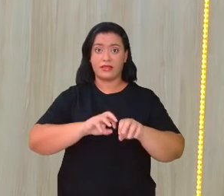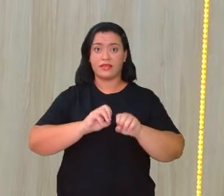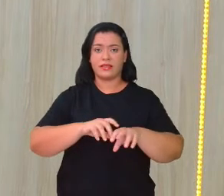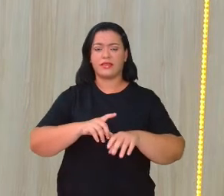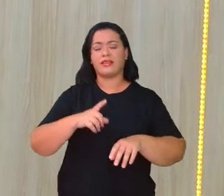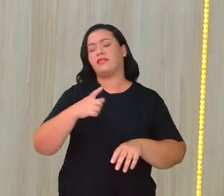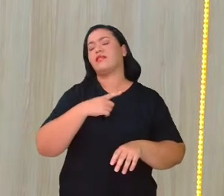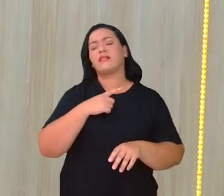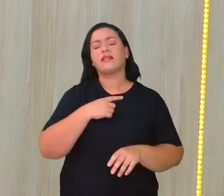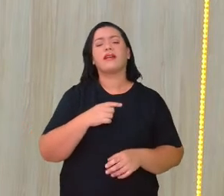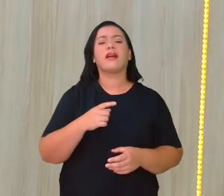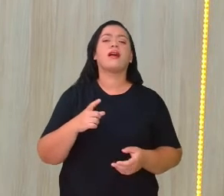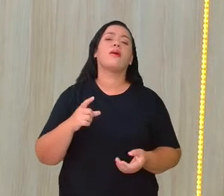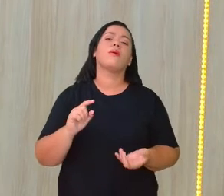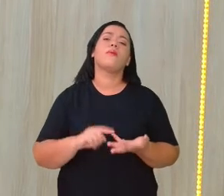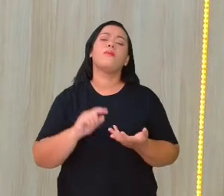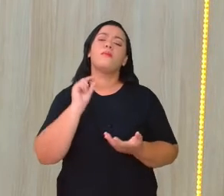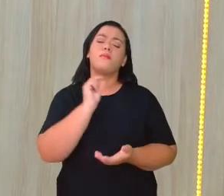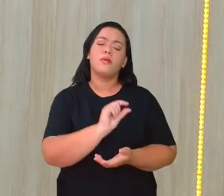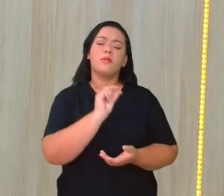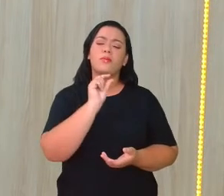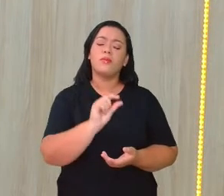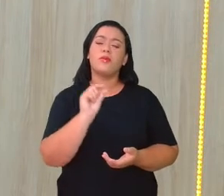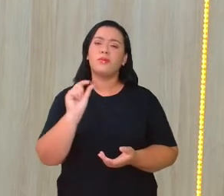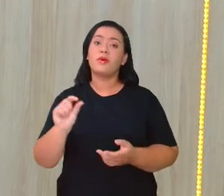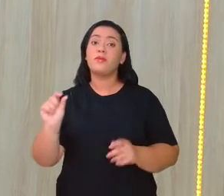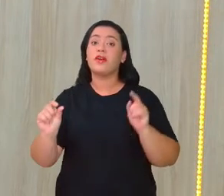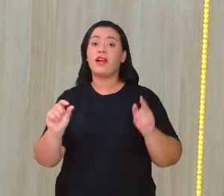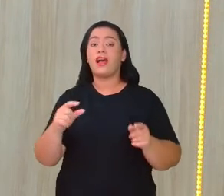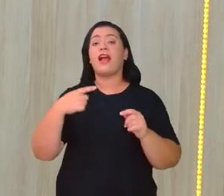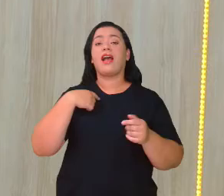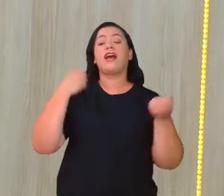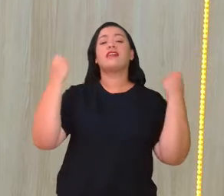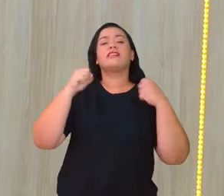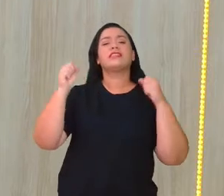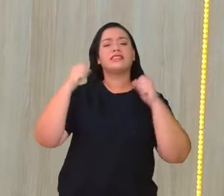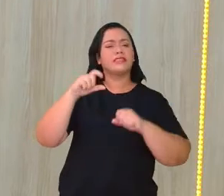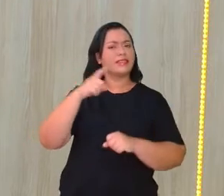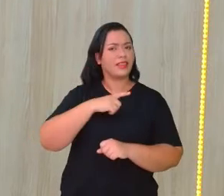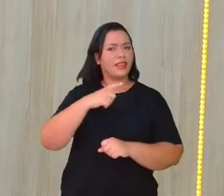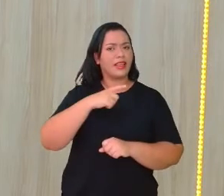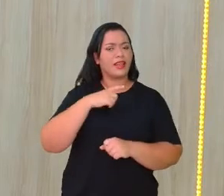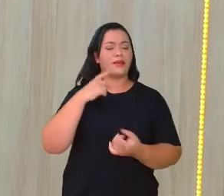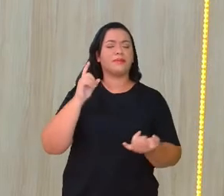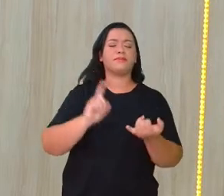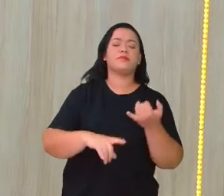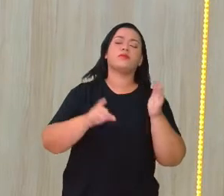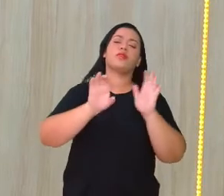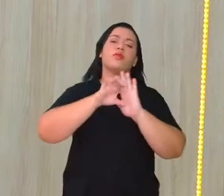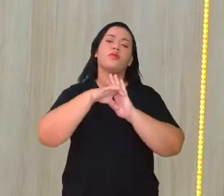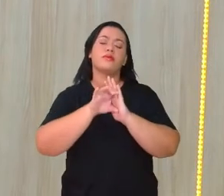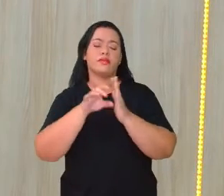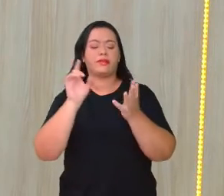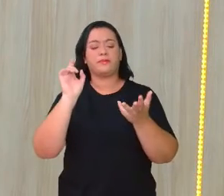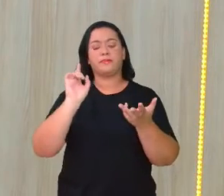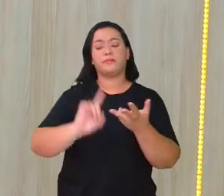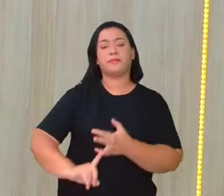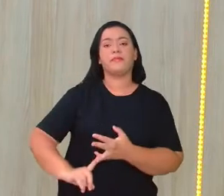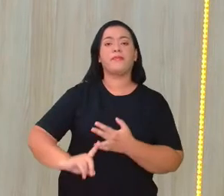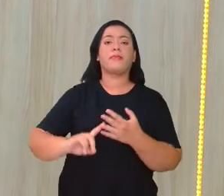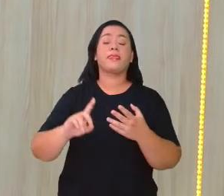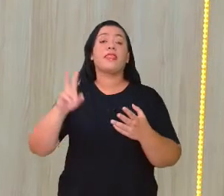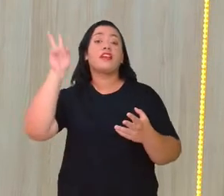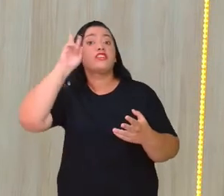foi visitando ali pontos que a ginástica tem, como os conceitos,